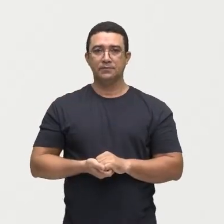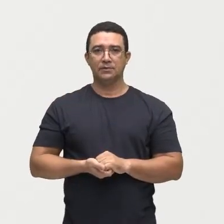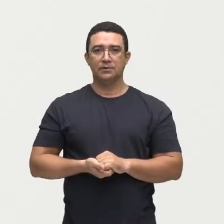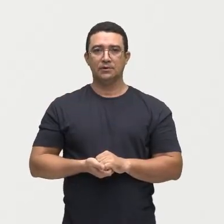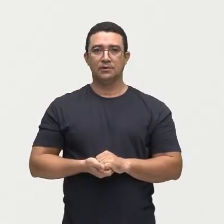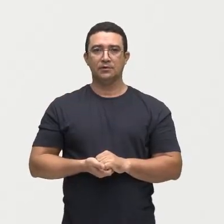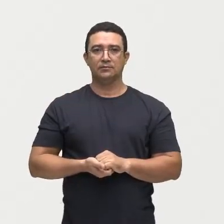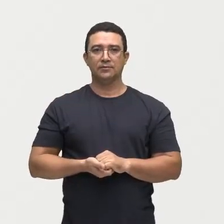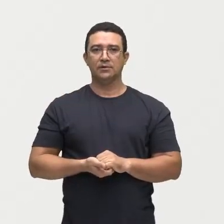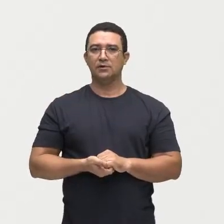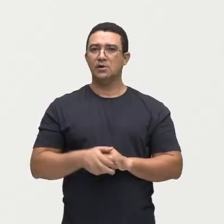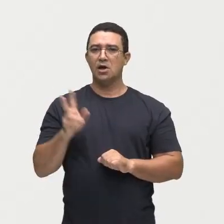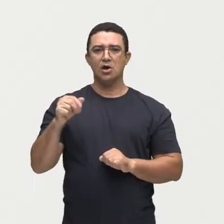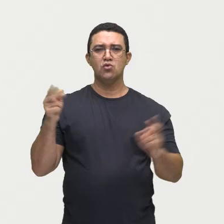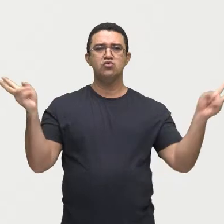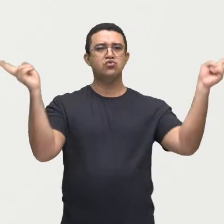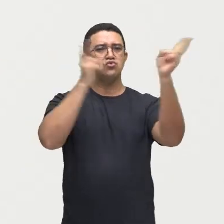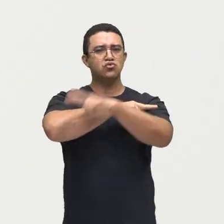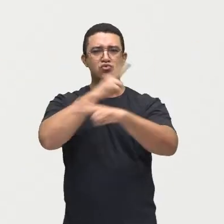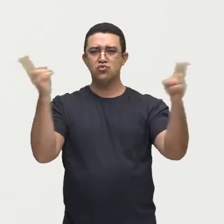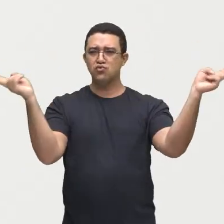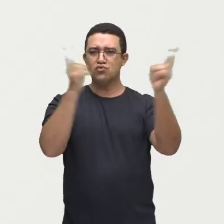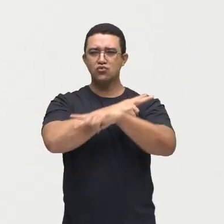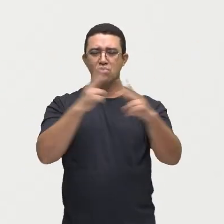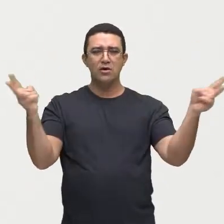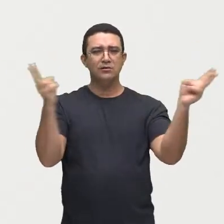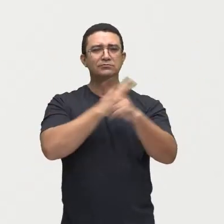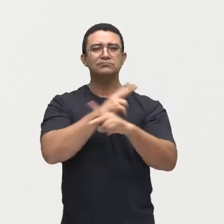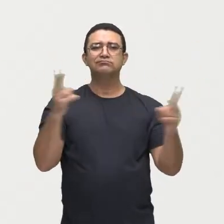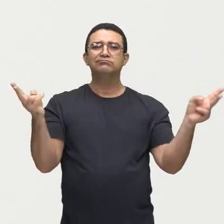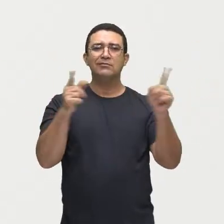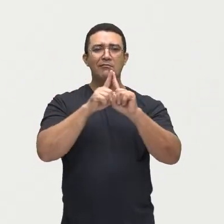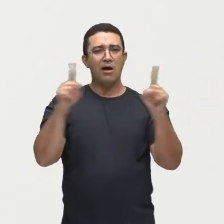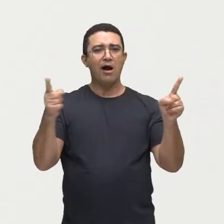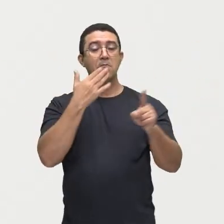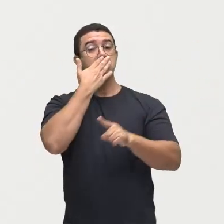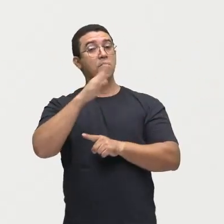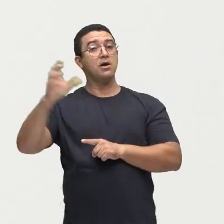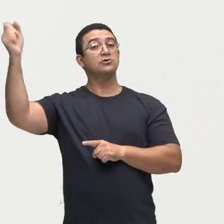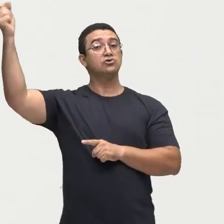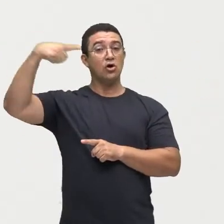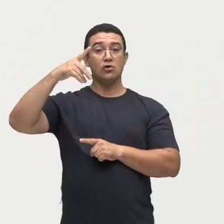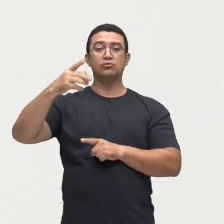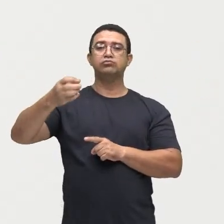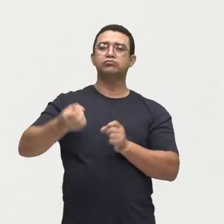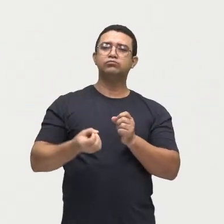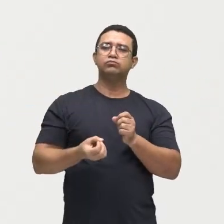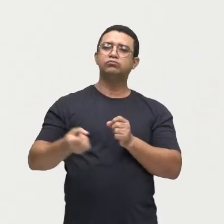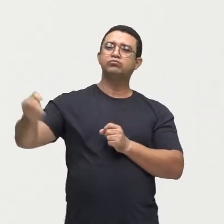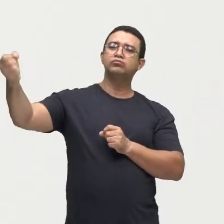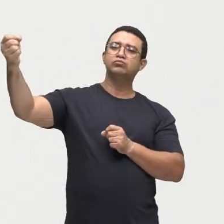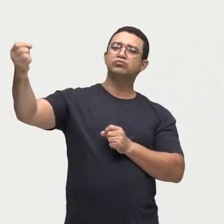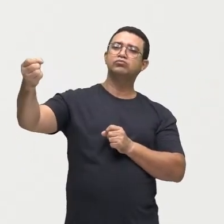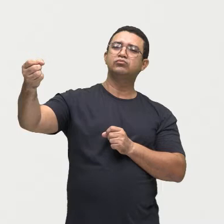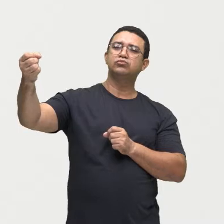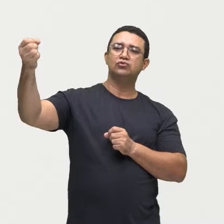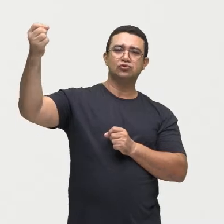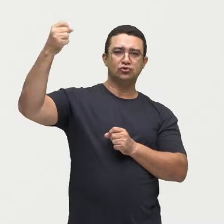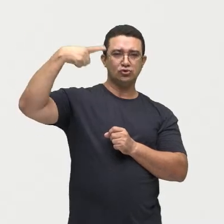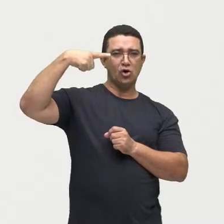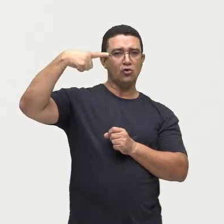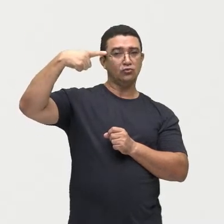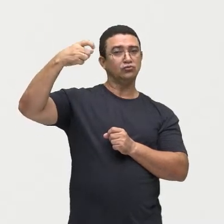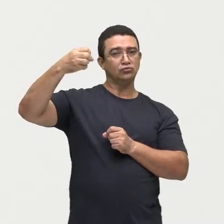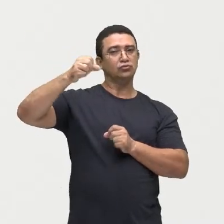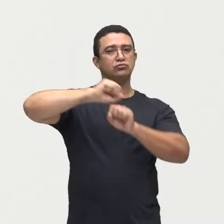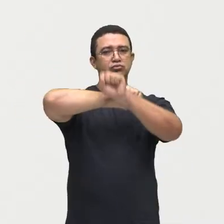e nem o vendaval é dissonância, mas promessa de sol e de futuro. Quem levantou esse primeiro muro,